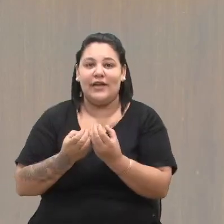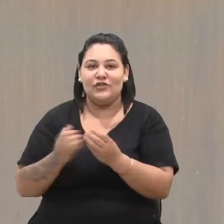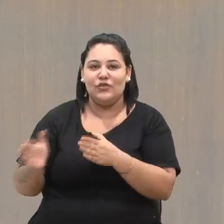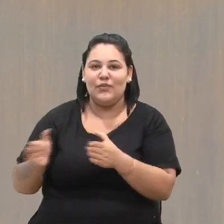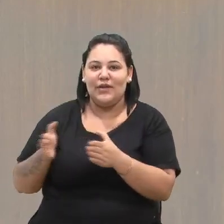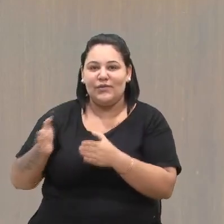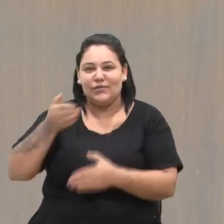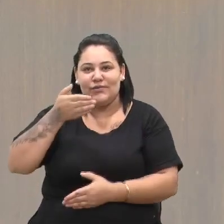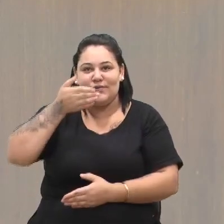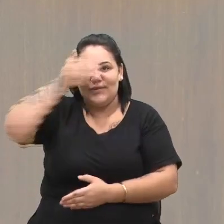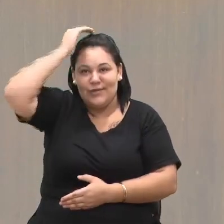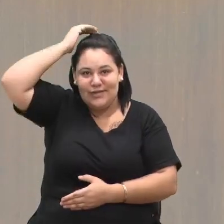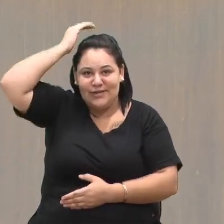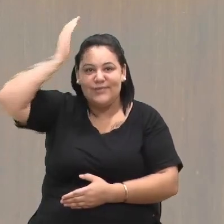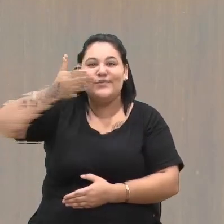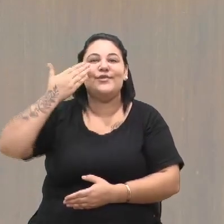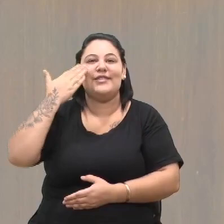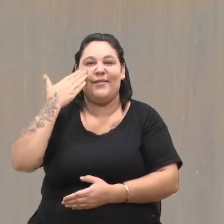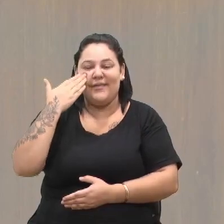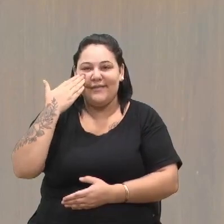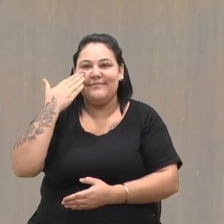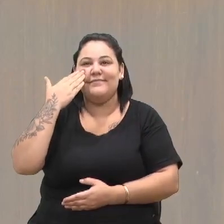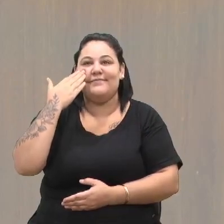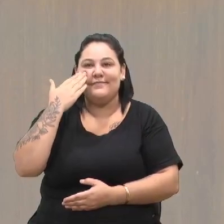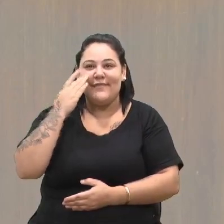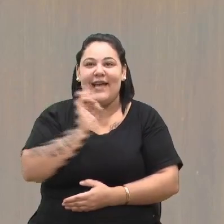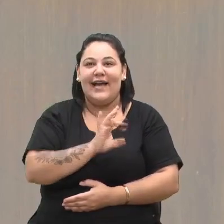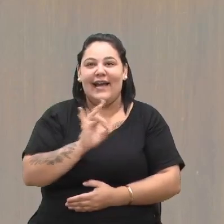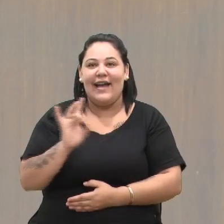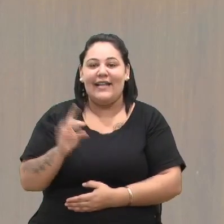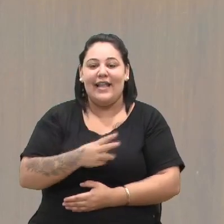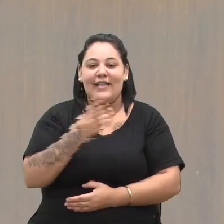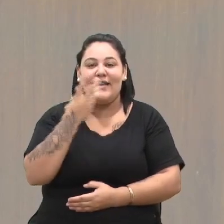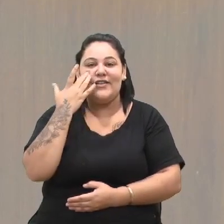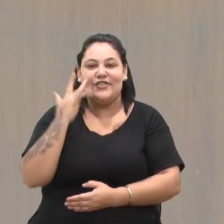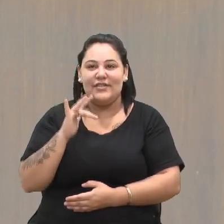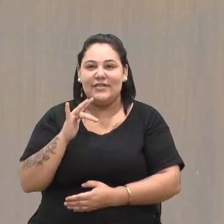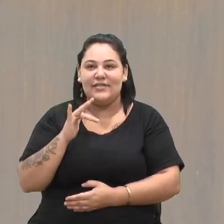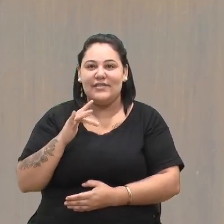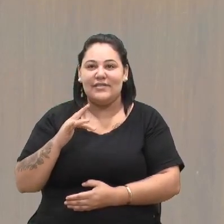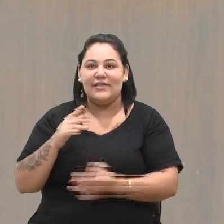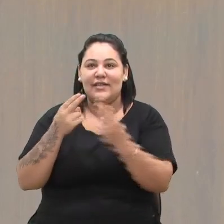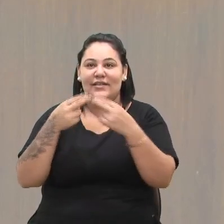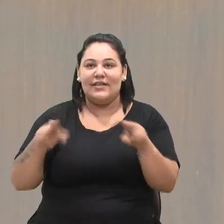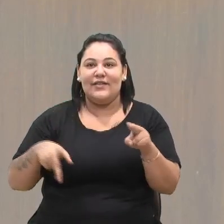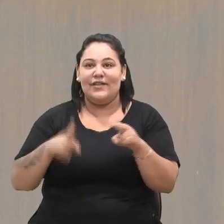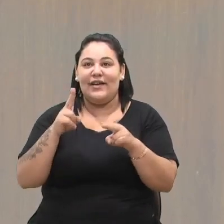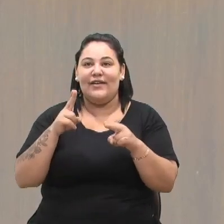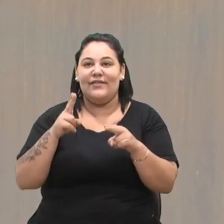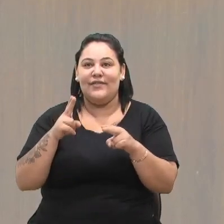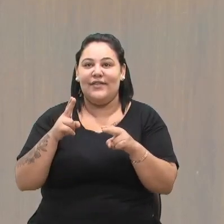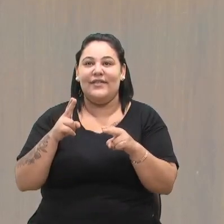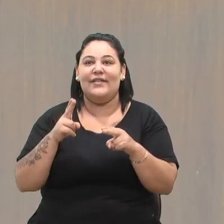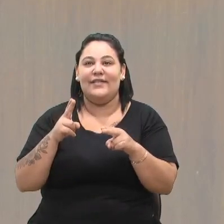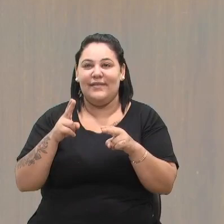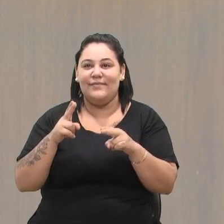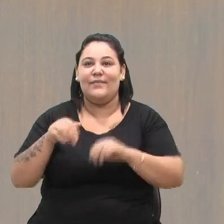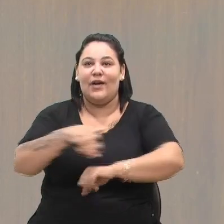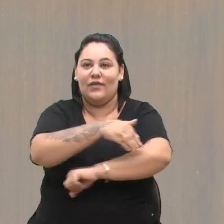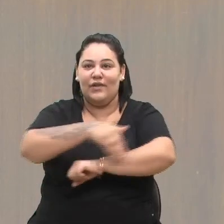né, D'Ambros, como era feita a rua, era a cada 3 dias vocês inauguravam uma rua. Tu tinha até cãibra nos teus braços de tanto cone que tu erguia,